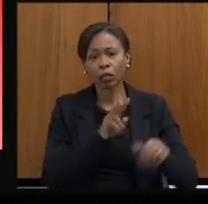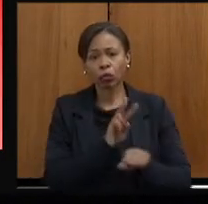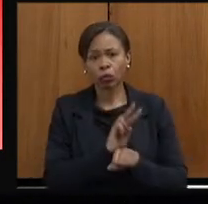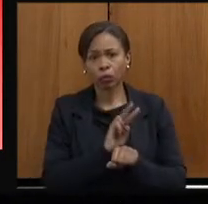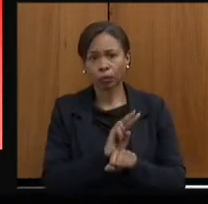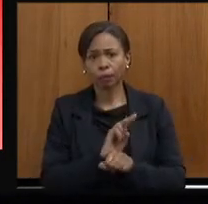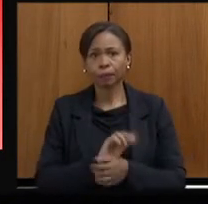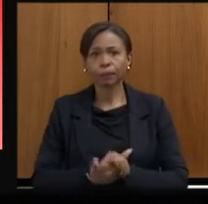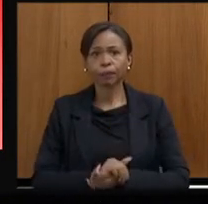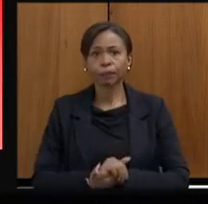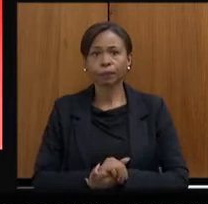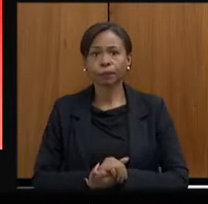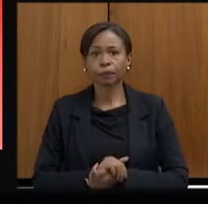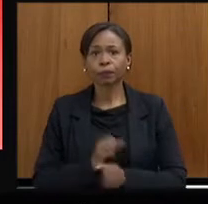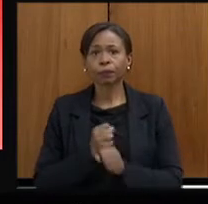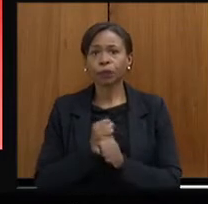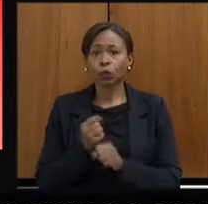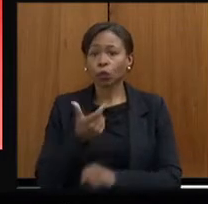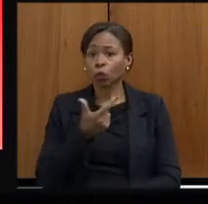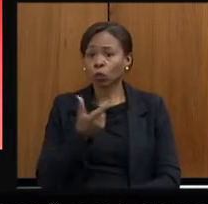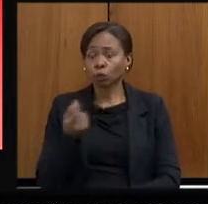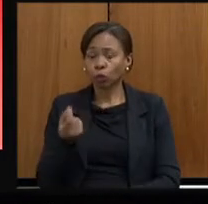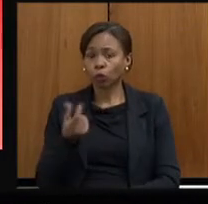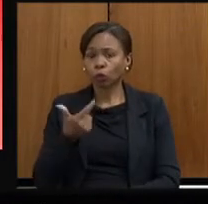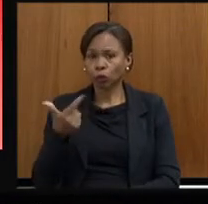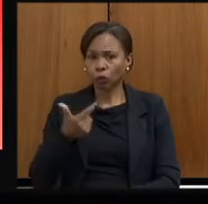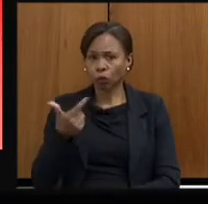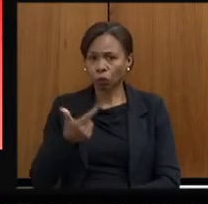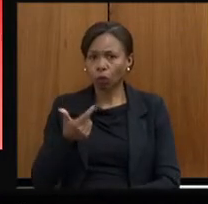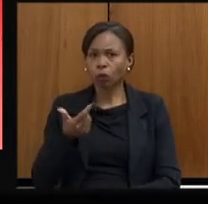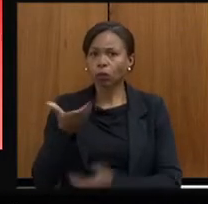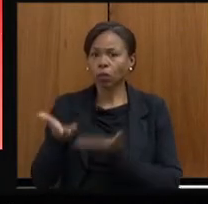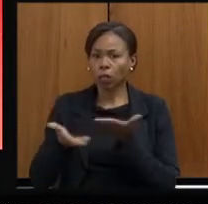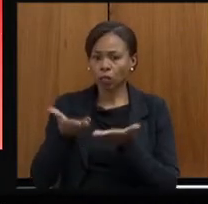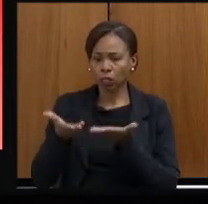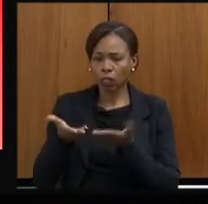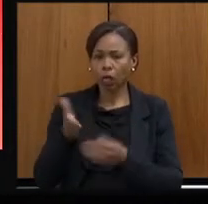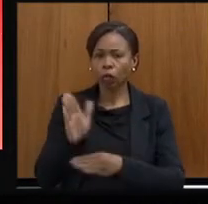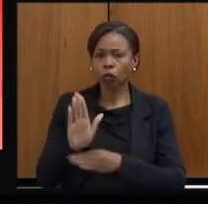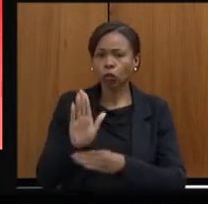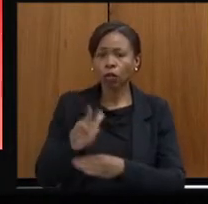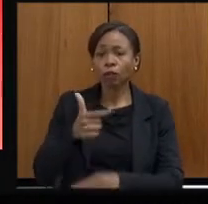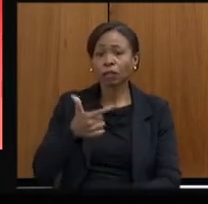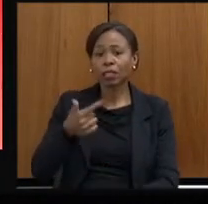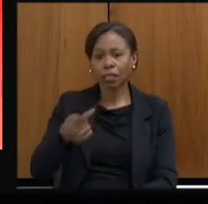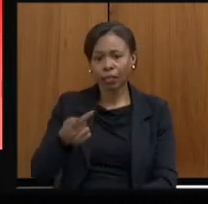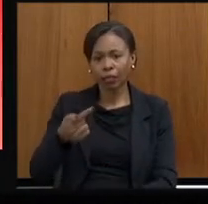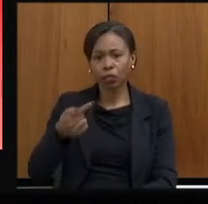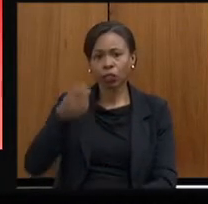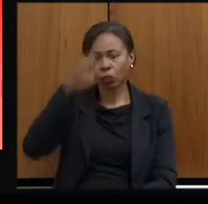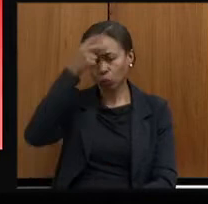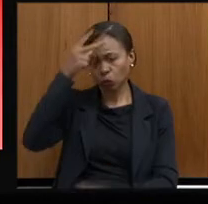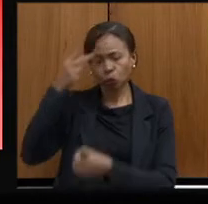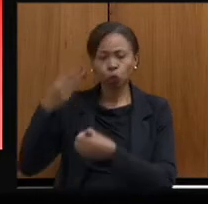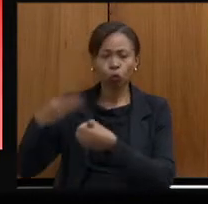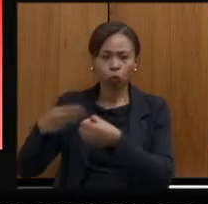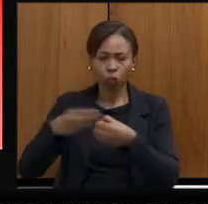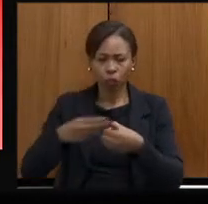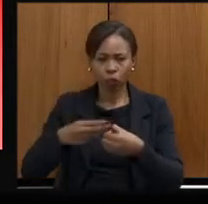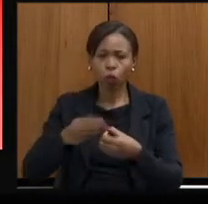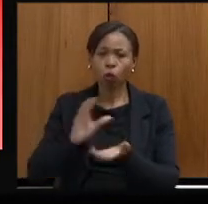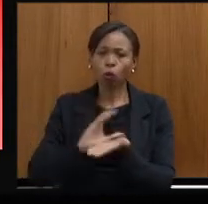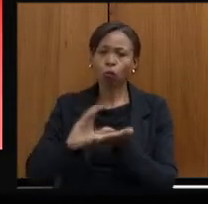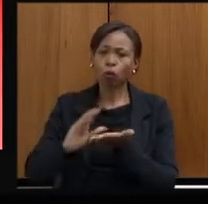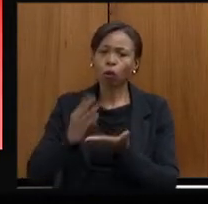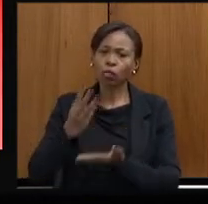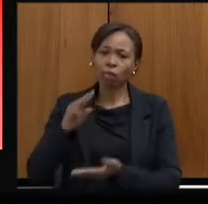para o ano de 2022, nós vamos atender 27 municípios que ofertam a família acolhedora com mais de 3 milhões. E